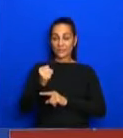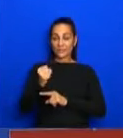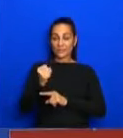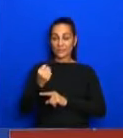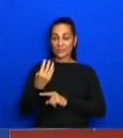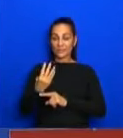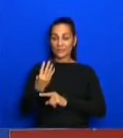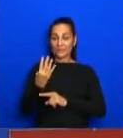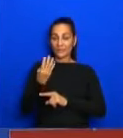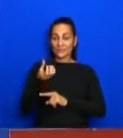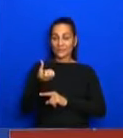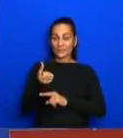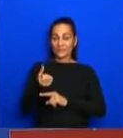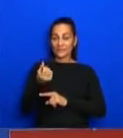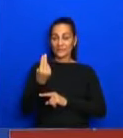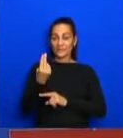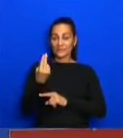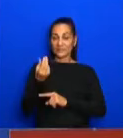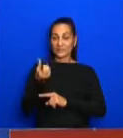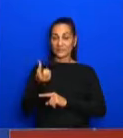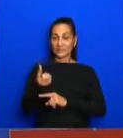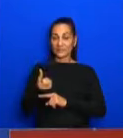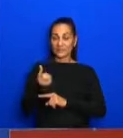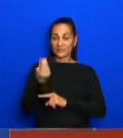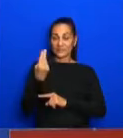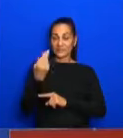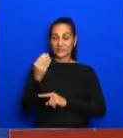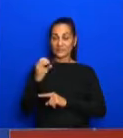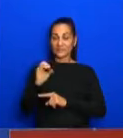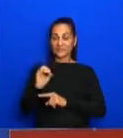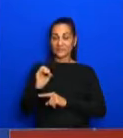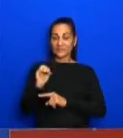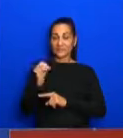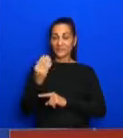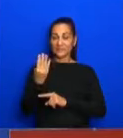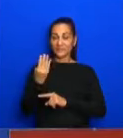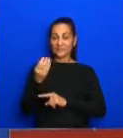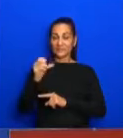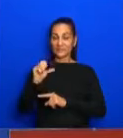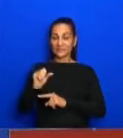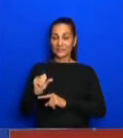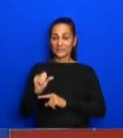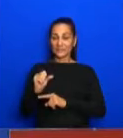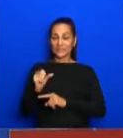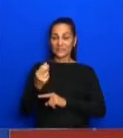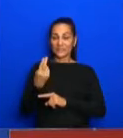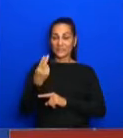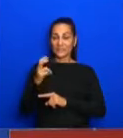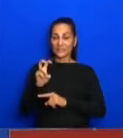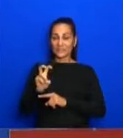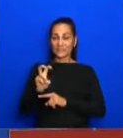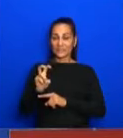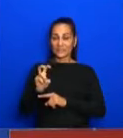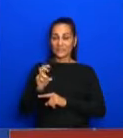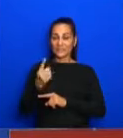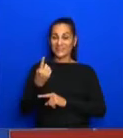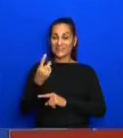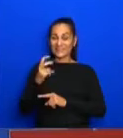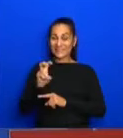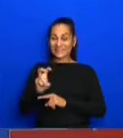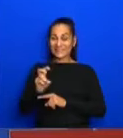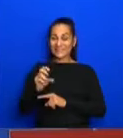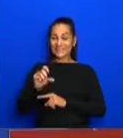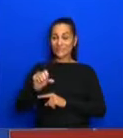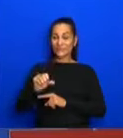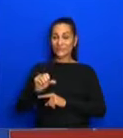62, 84, 46, 26, 20, 49, 25,